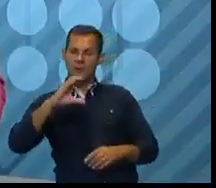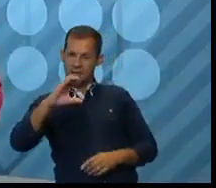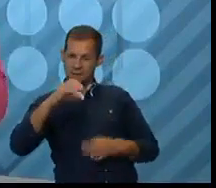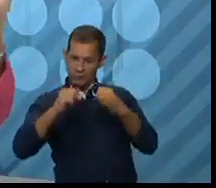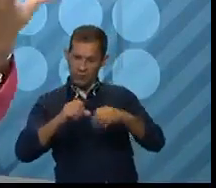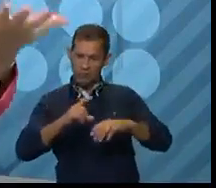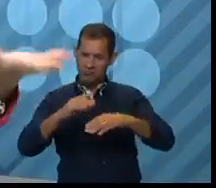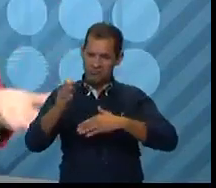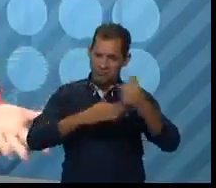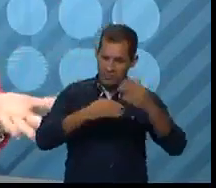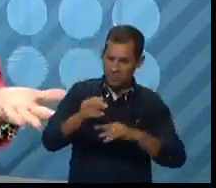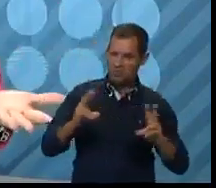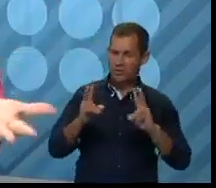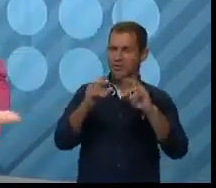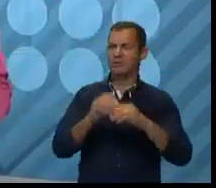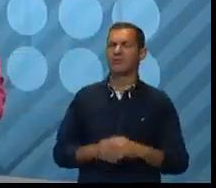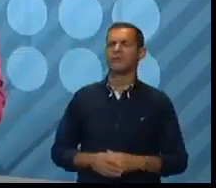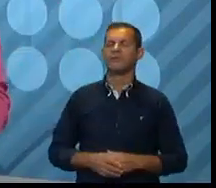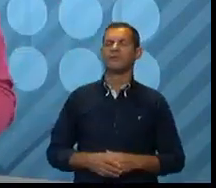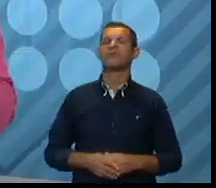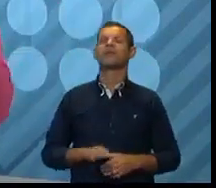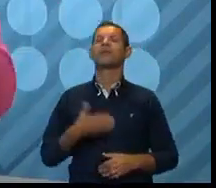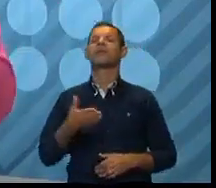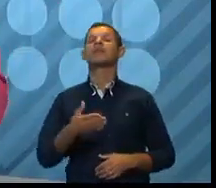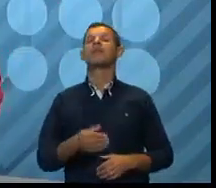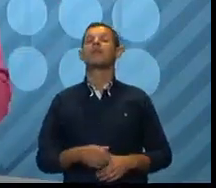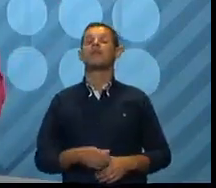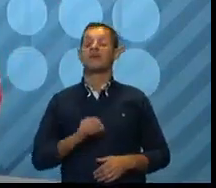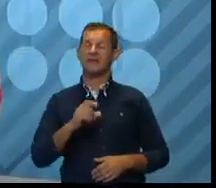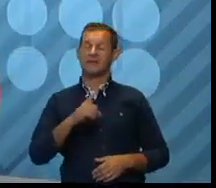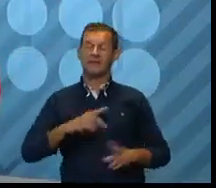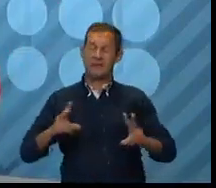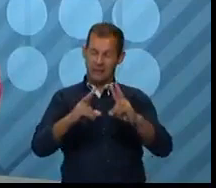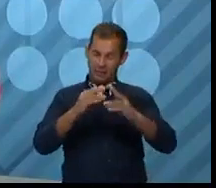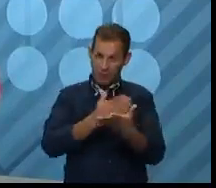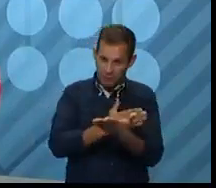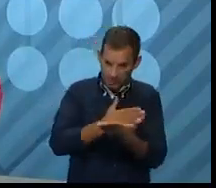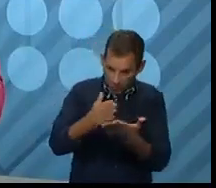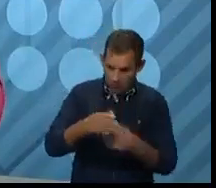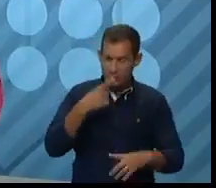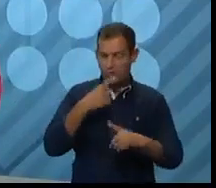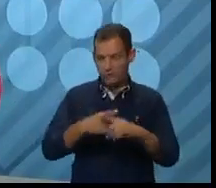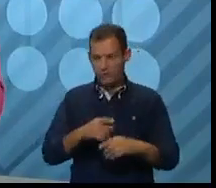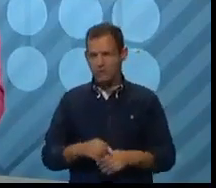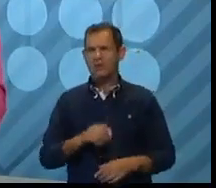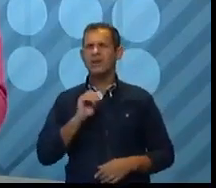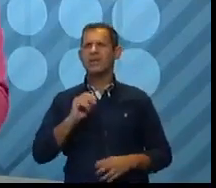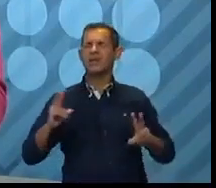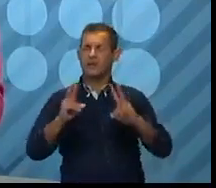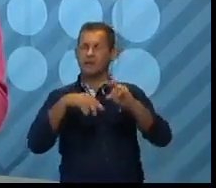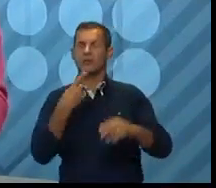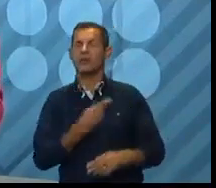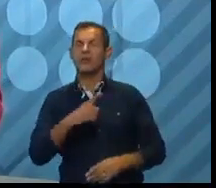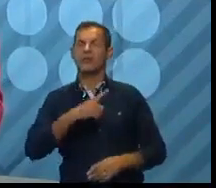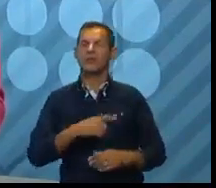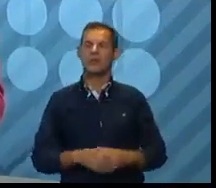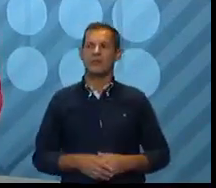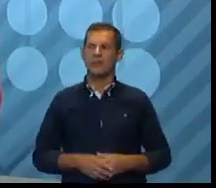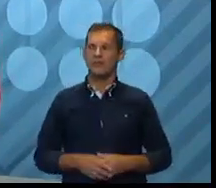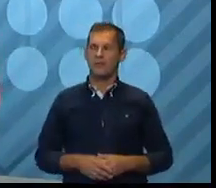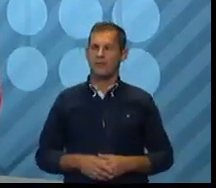pode assumir qualquer valor. E aí? É aí que entra o valor inicial, porque para aquele valor nós vamos ter